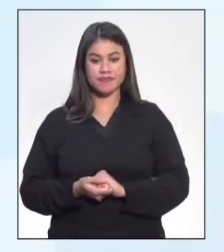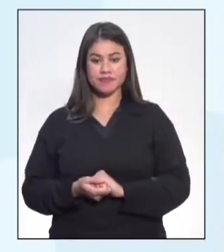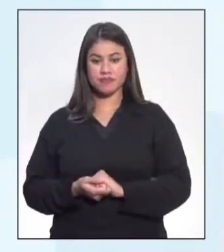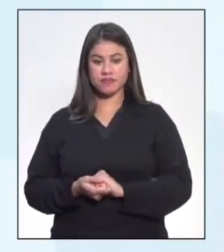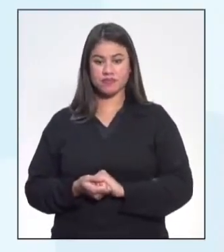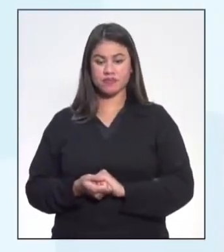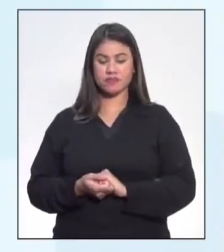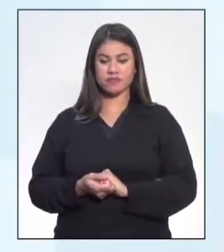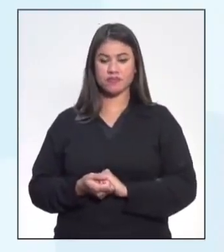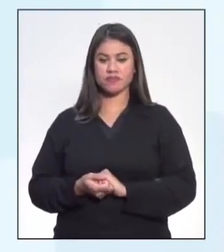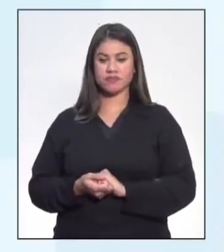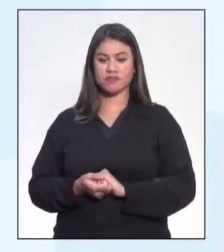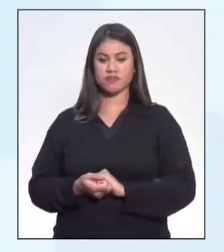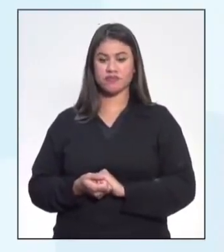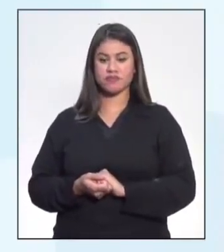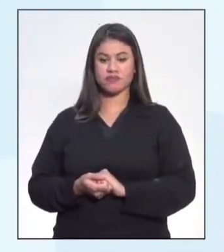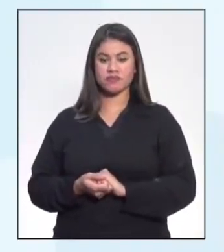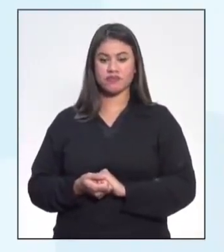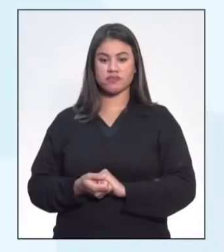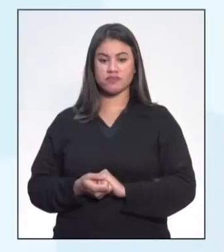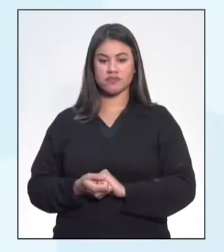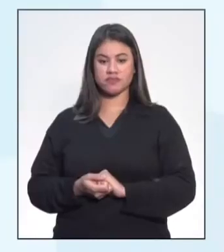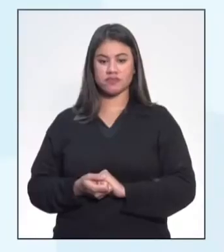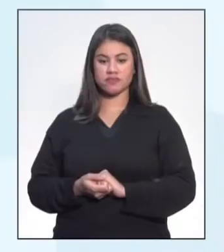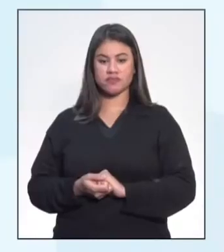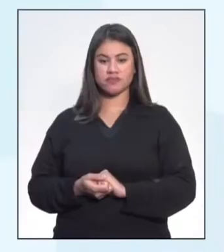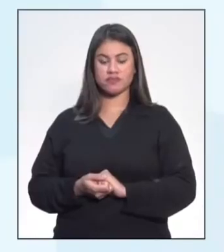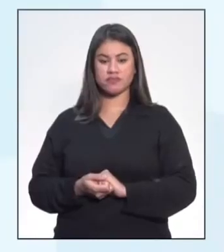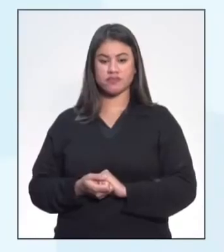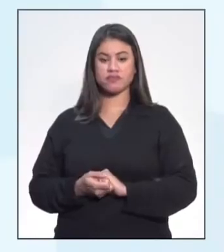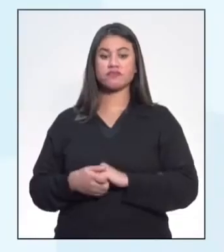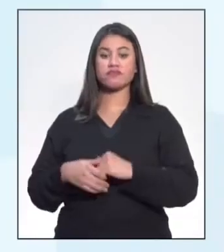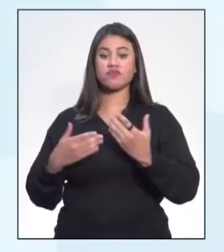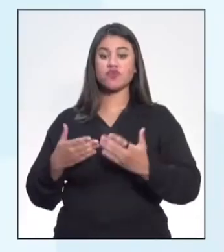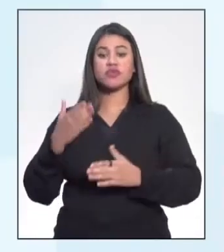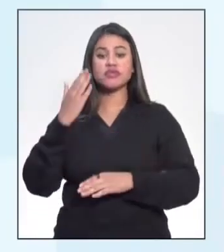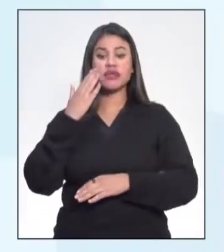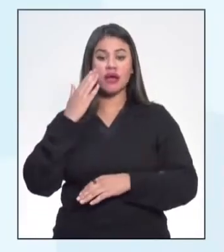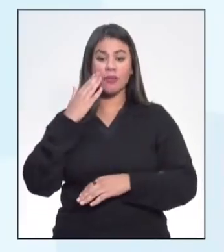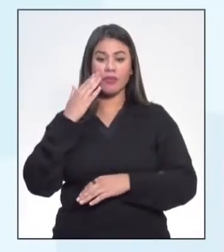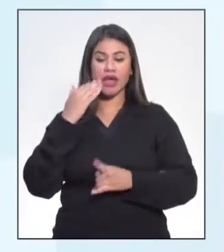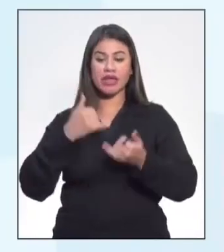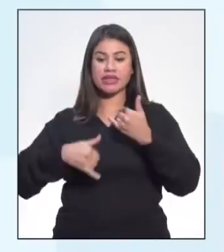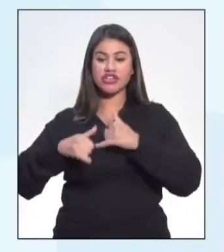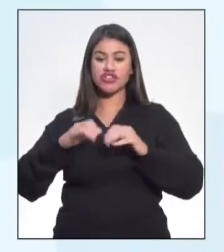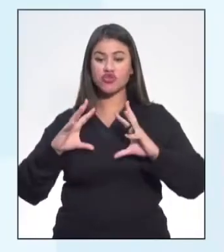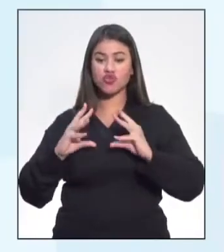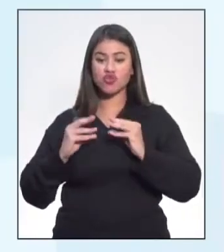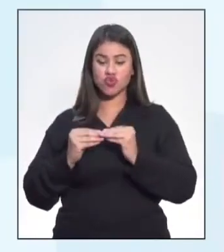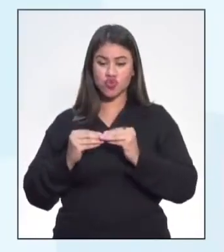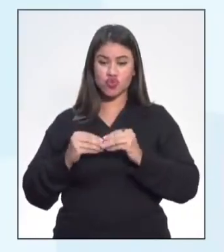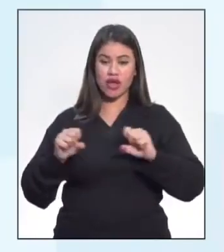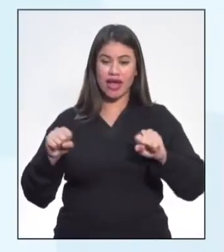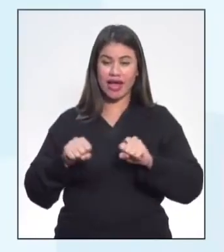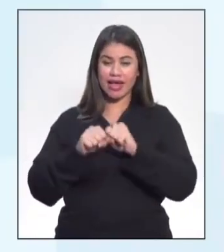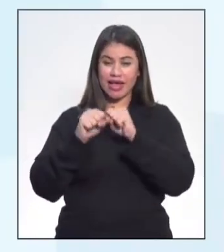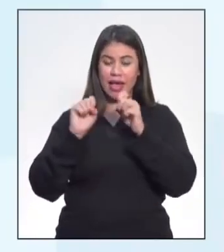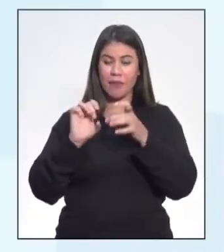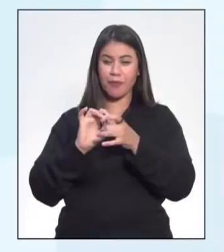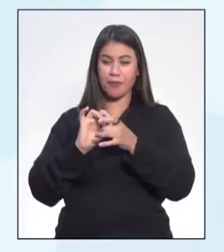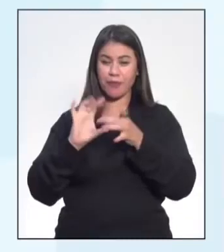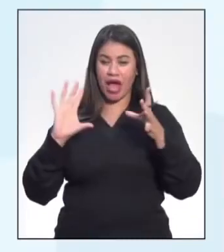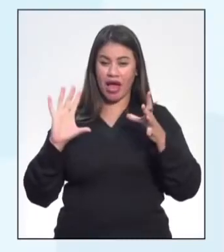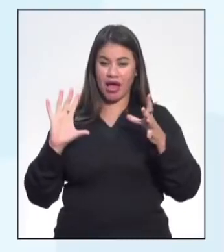CY, desculpa, eu li errado, perdão. 400 kcal. Aí eu quero saber qual é a energia total envolvida na quebra da ligação